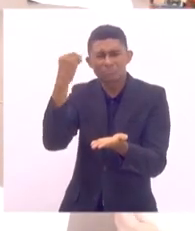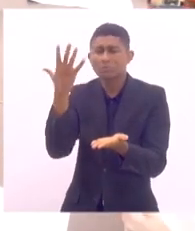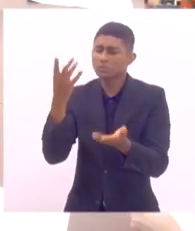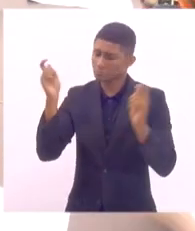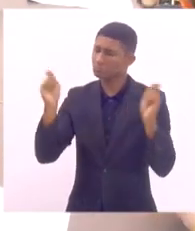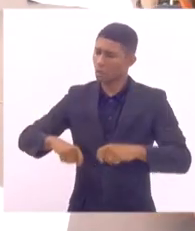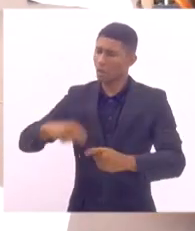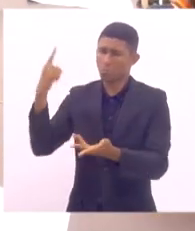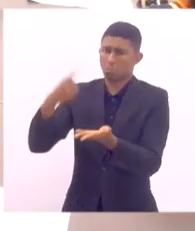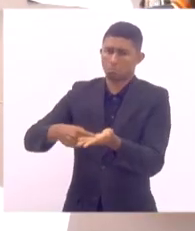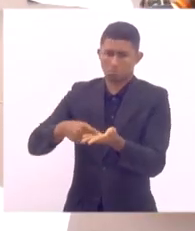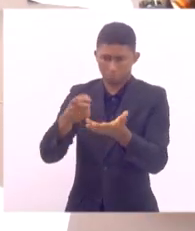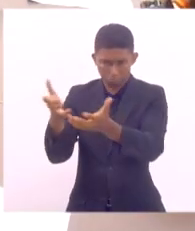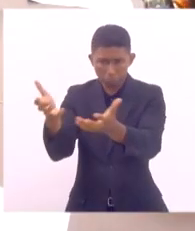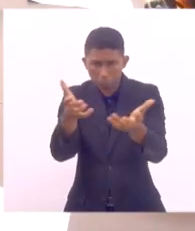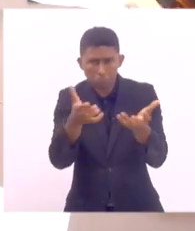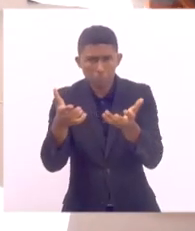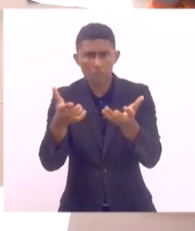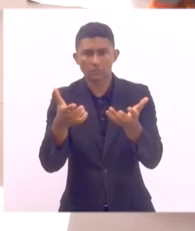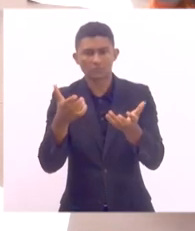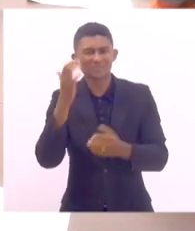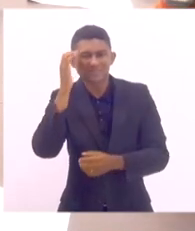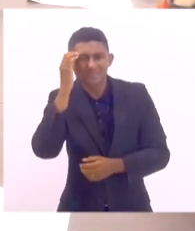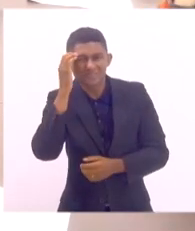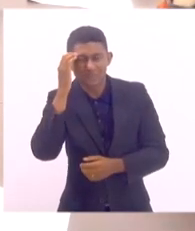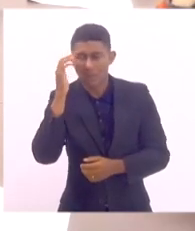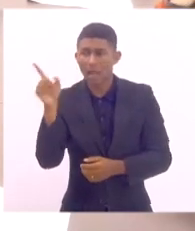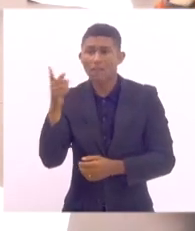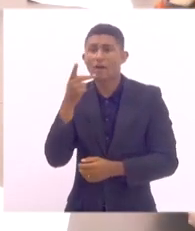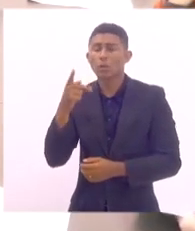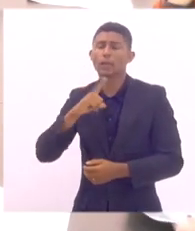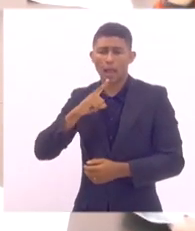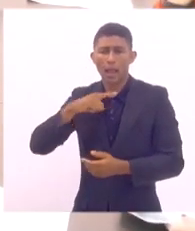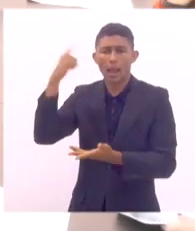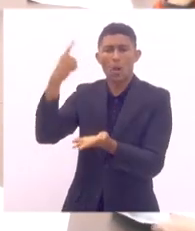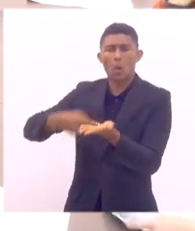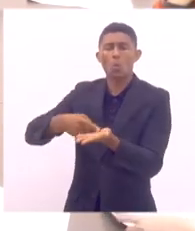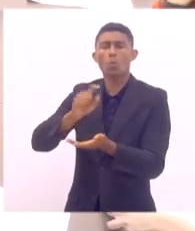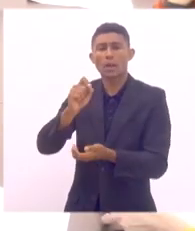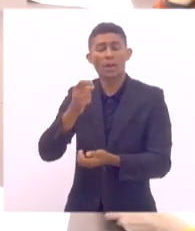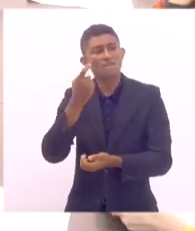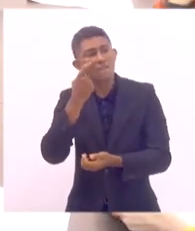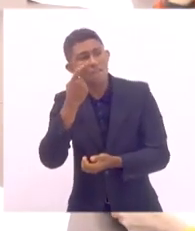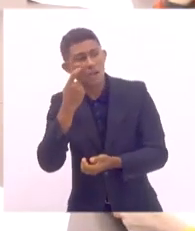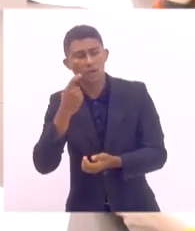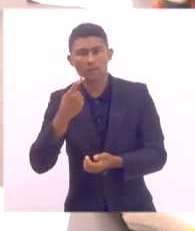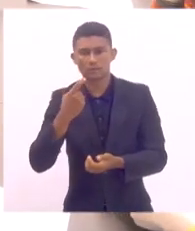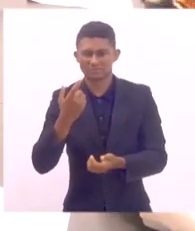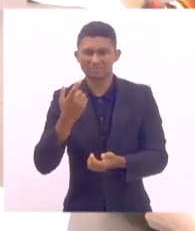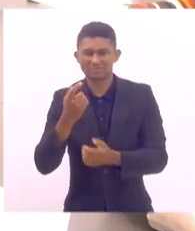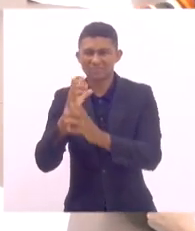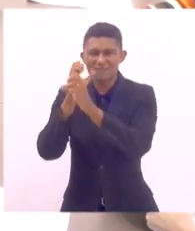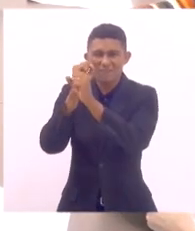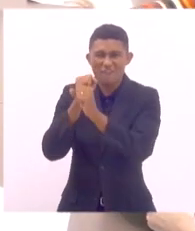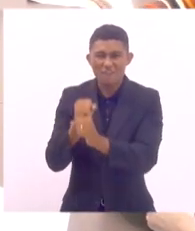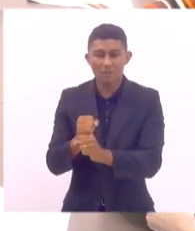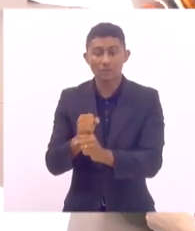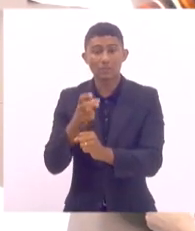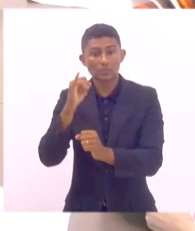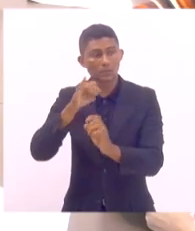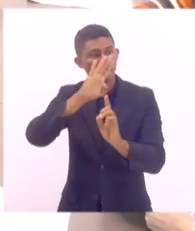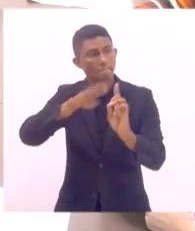fazemos o acordo. Entendeu, Luiz? Está dizendo que tem um acordo para não pedir verificação em homenagens